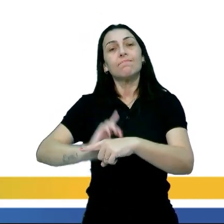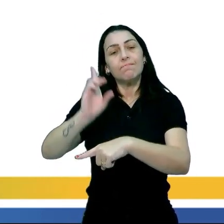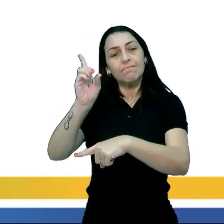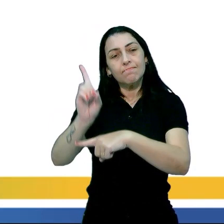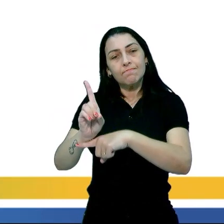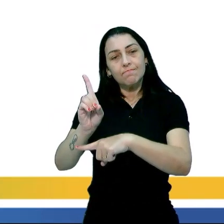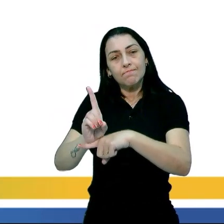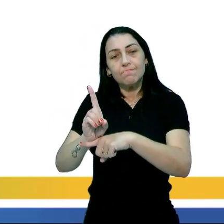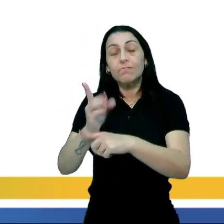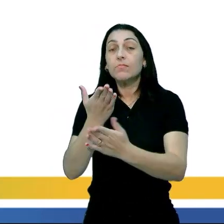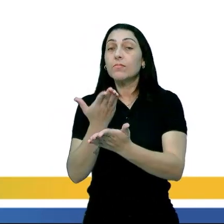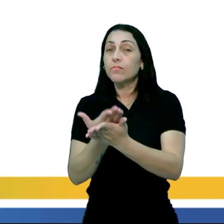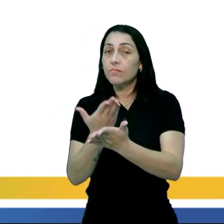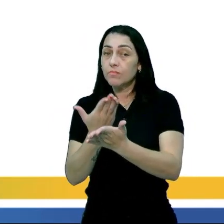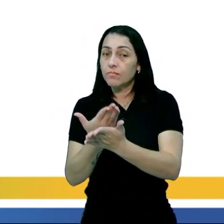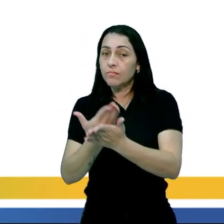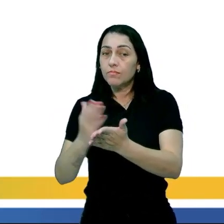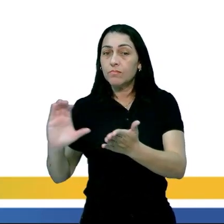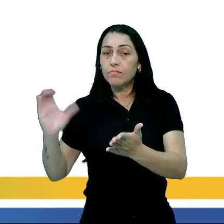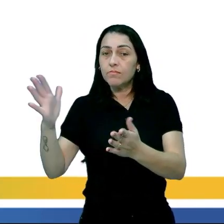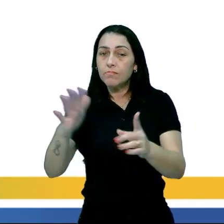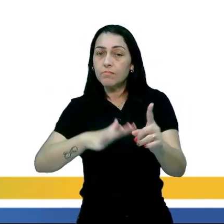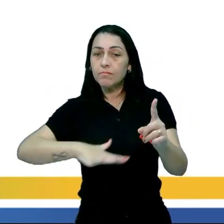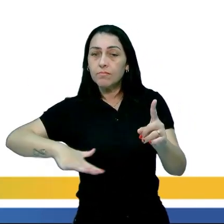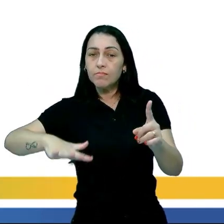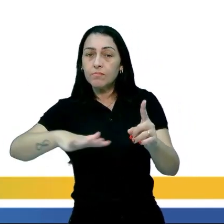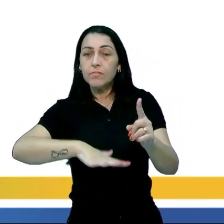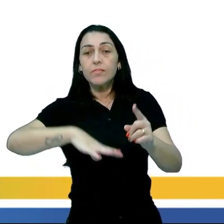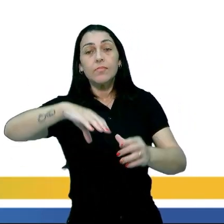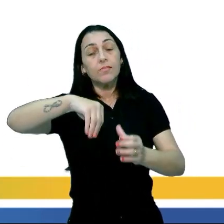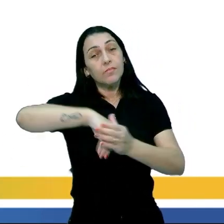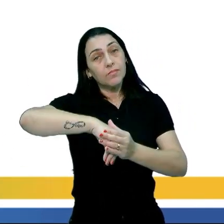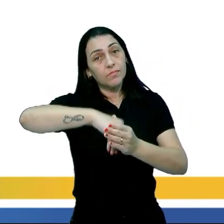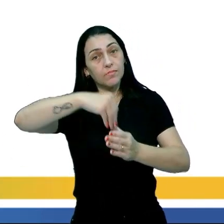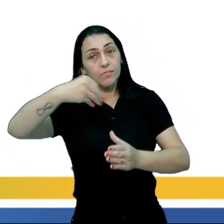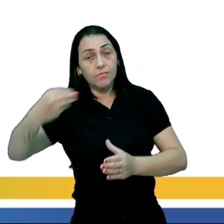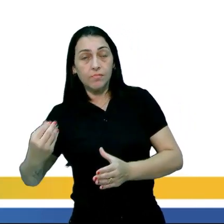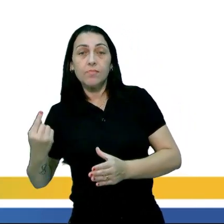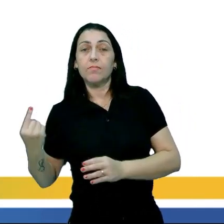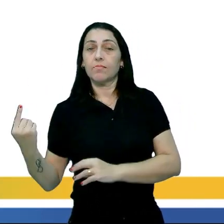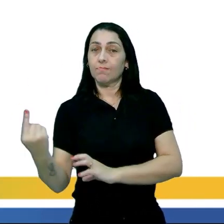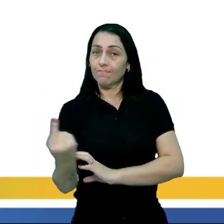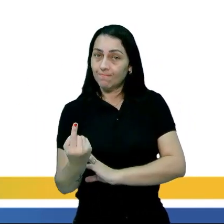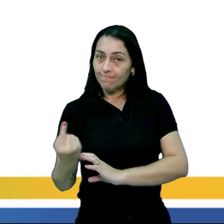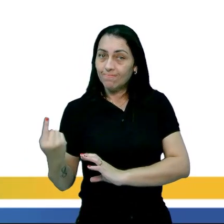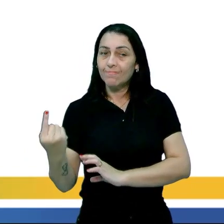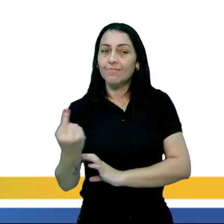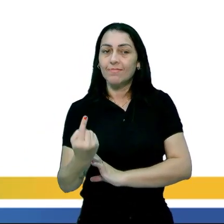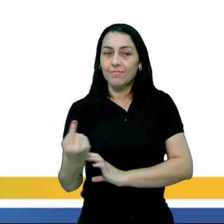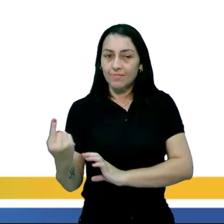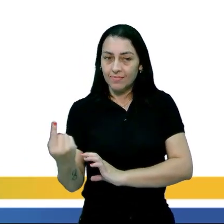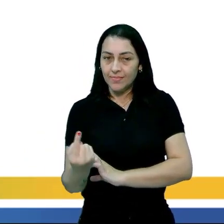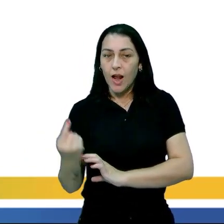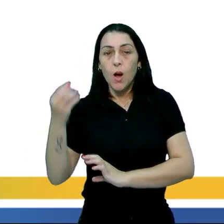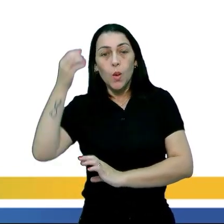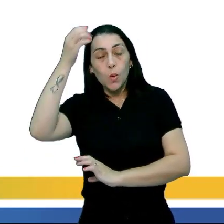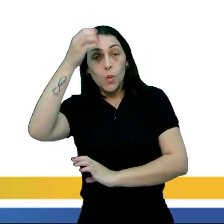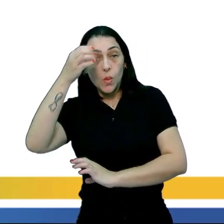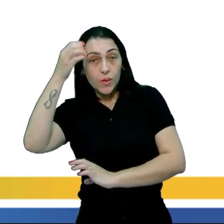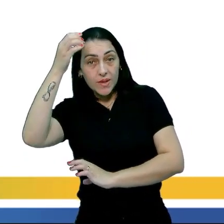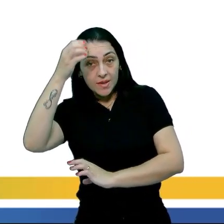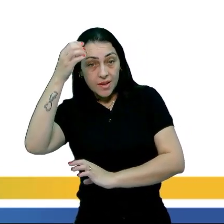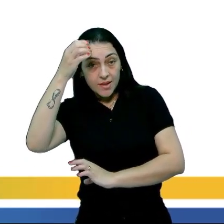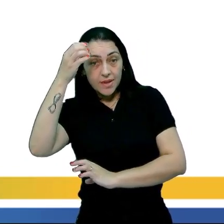na letra D. Estudar os fenômenos sociais como algo exterior aos